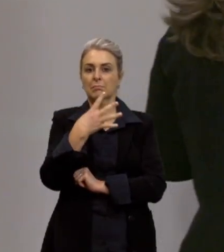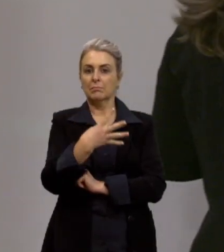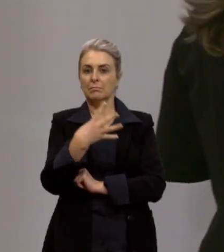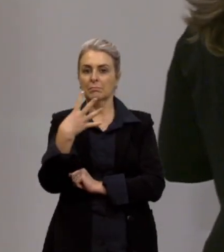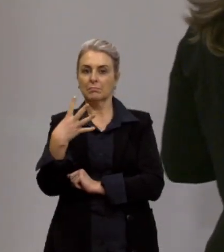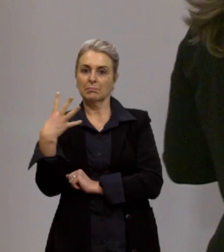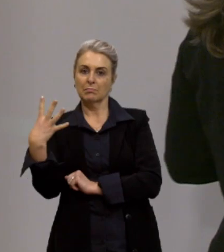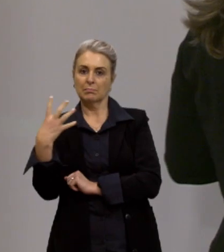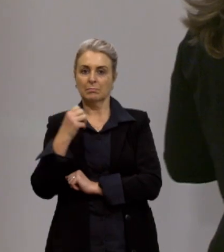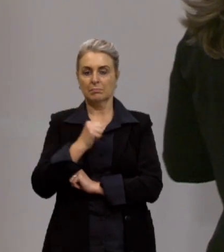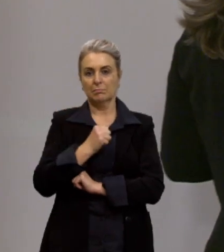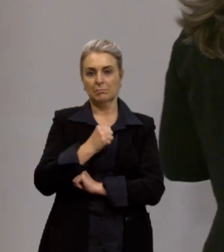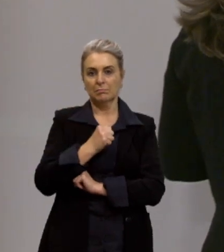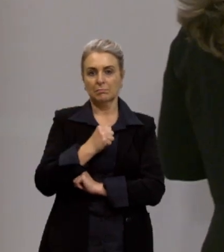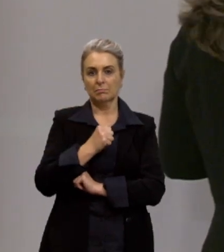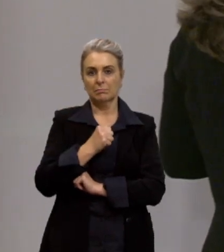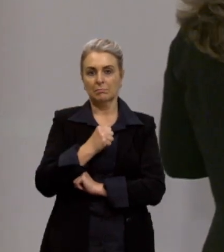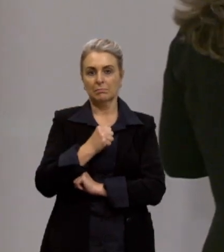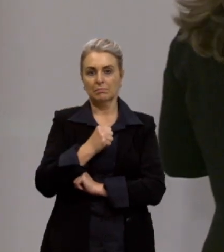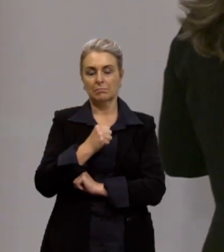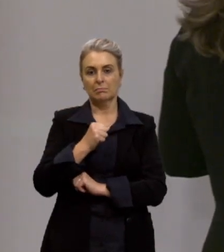1.444. É isso?